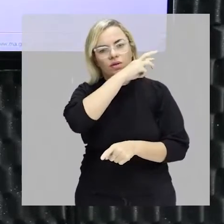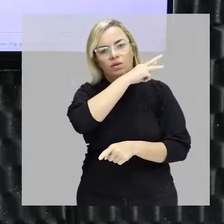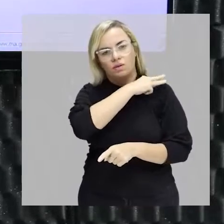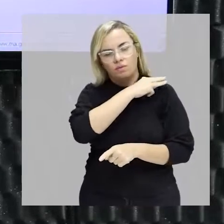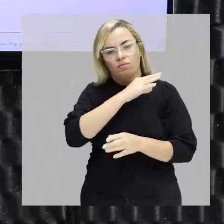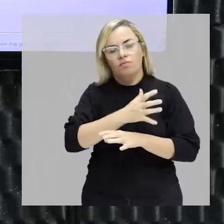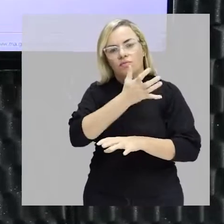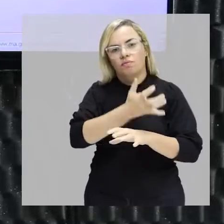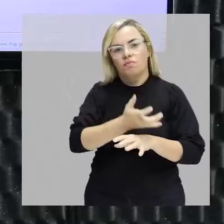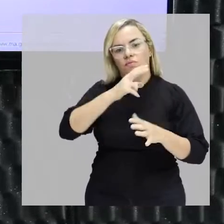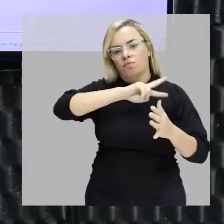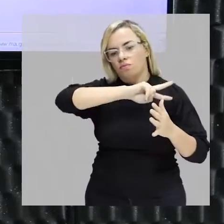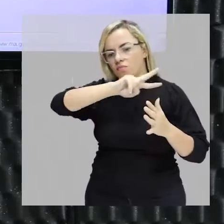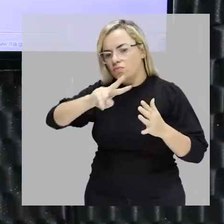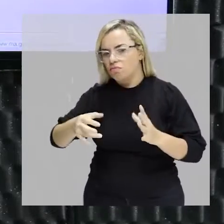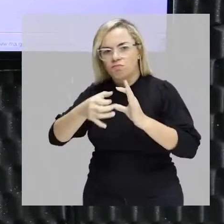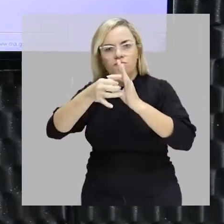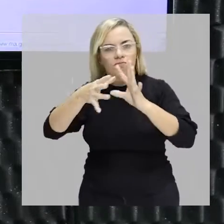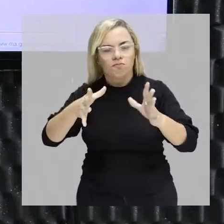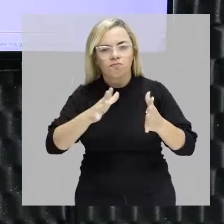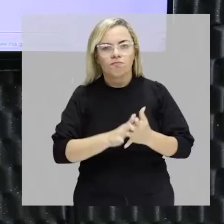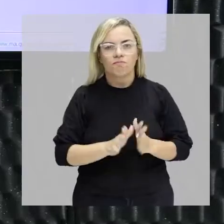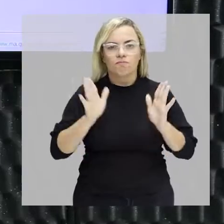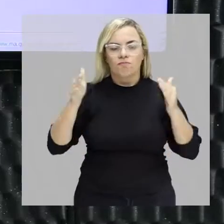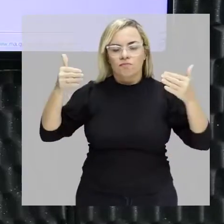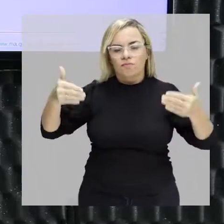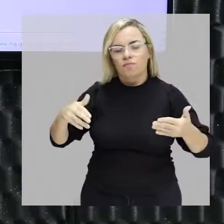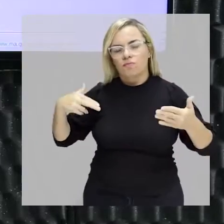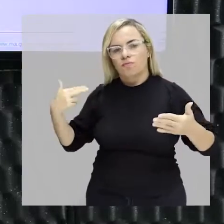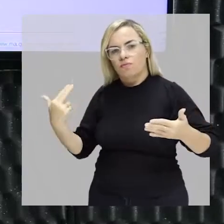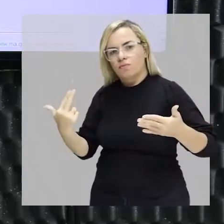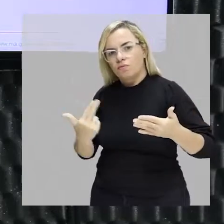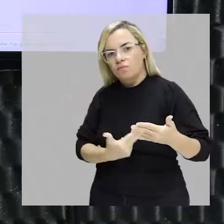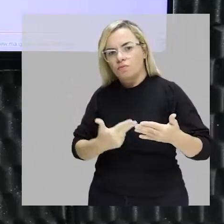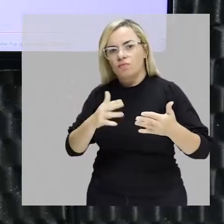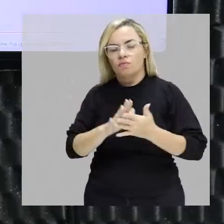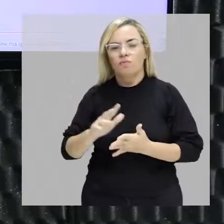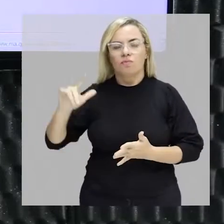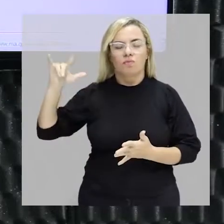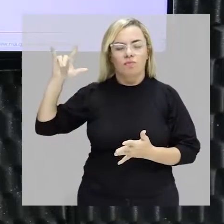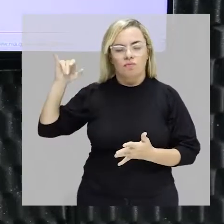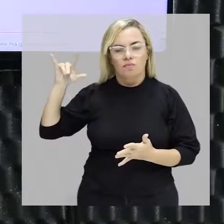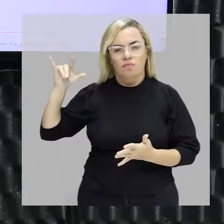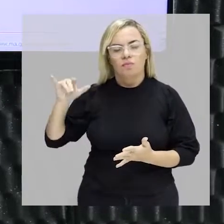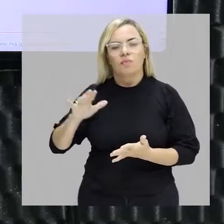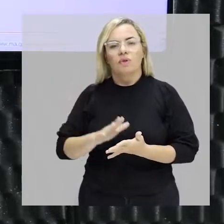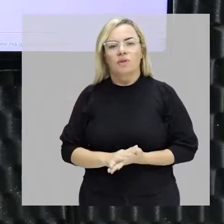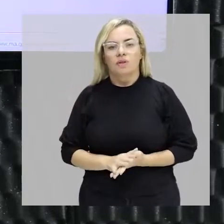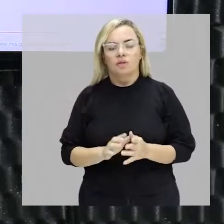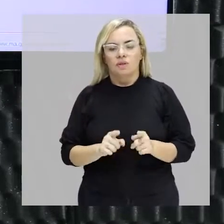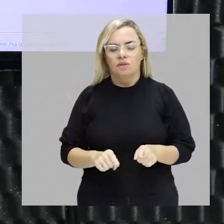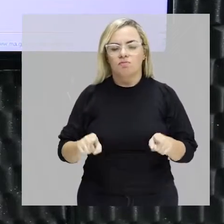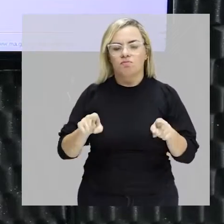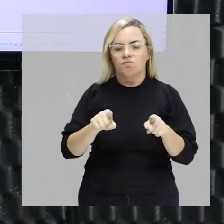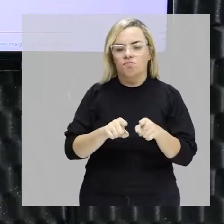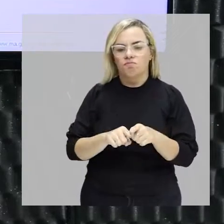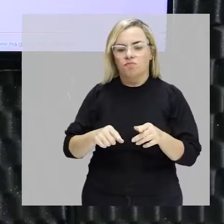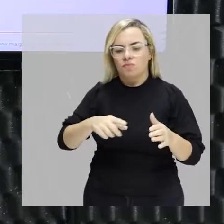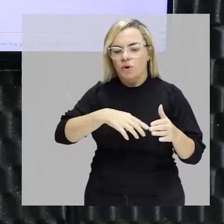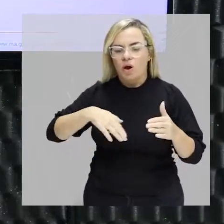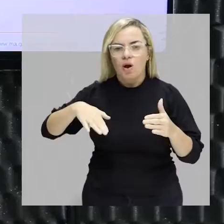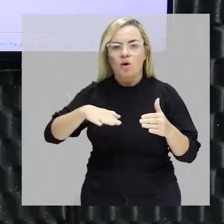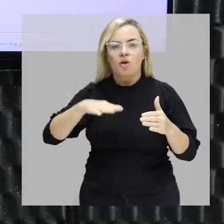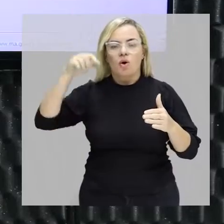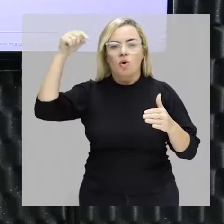está tudo lá à tua disposição. Fica ligado também no nosso canal do Instagram. Lá você vai estar por dentro de todas